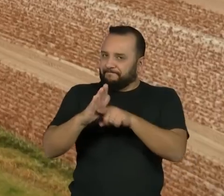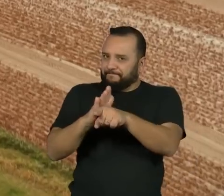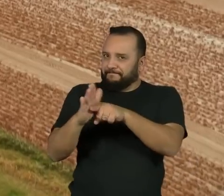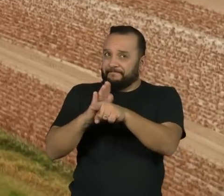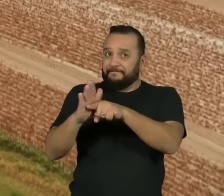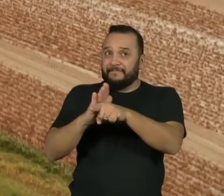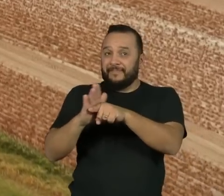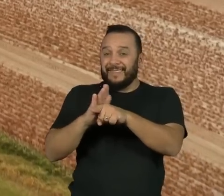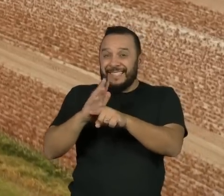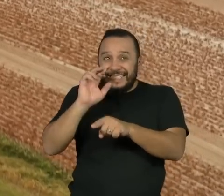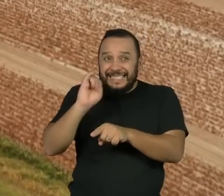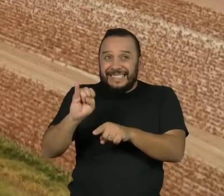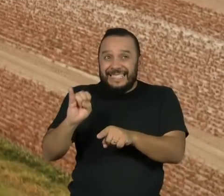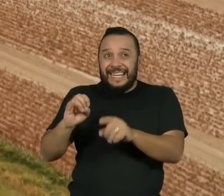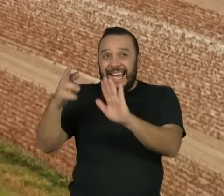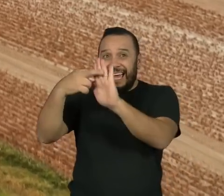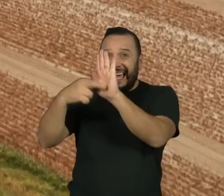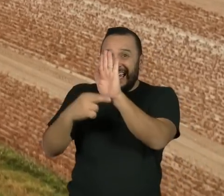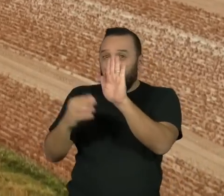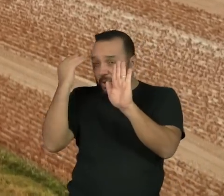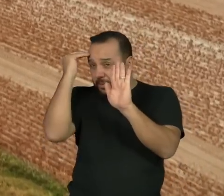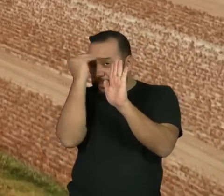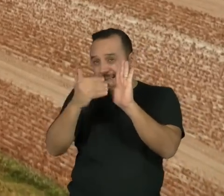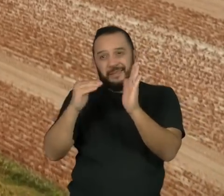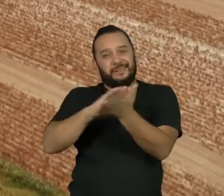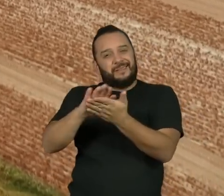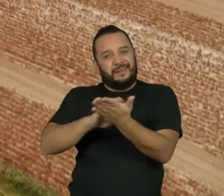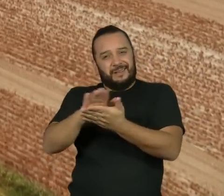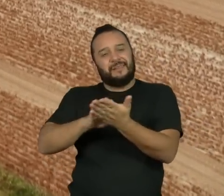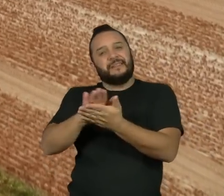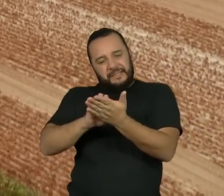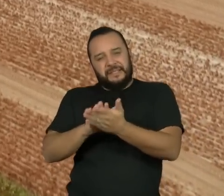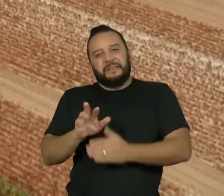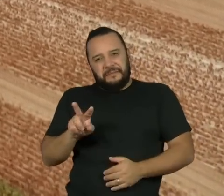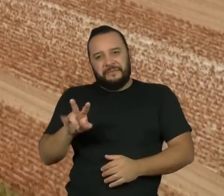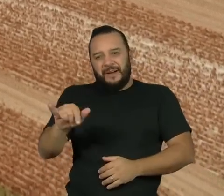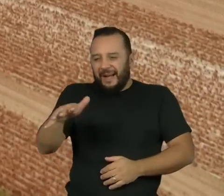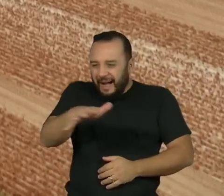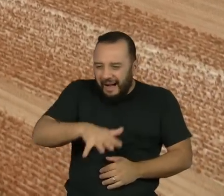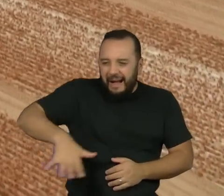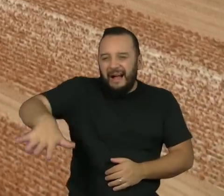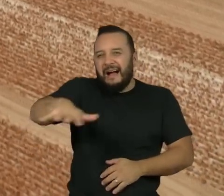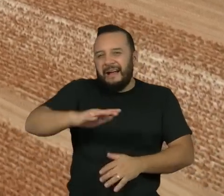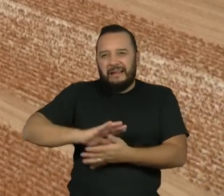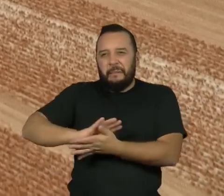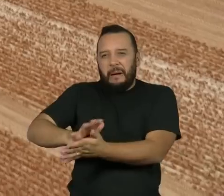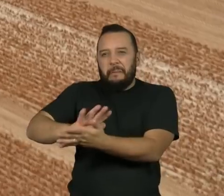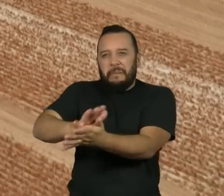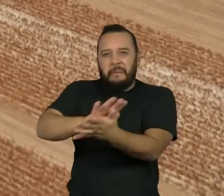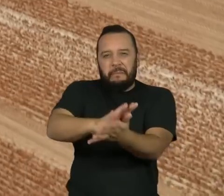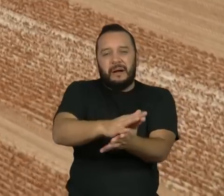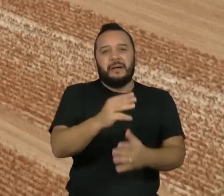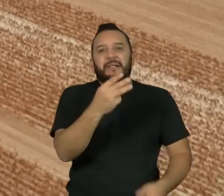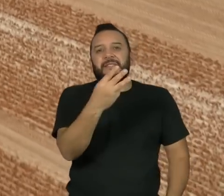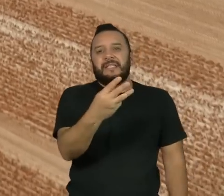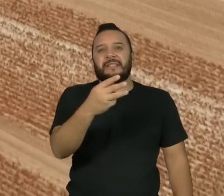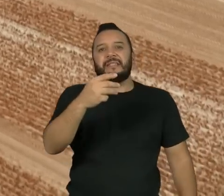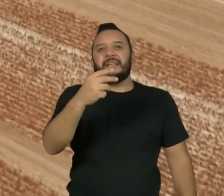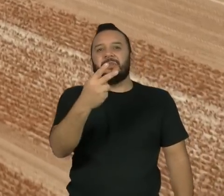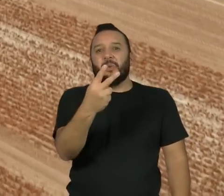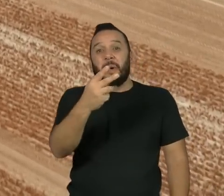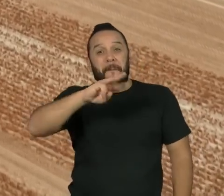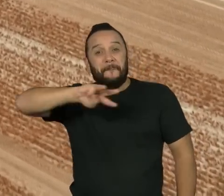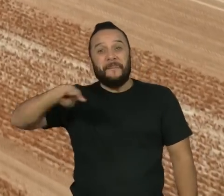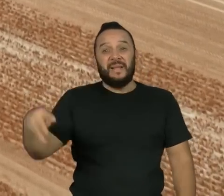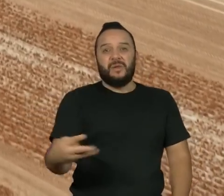O não cumprimento do Código Florestal poderá ainda levar à perda de 32 milhões de hectares